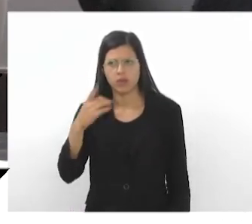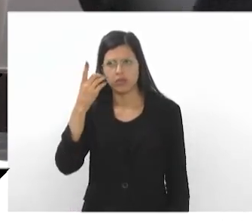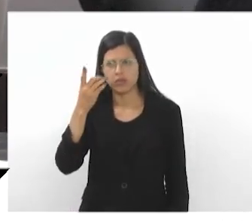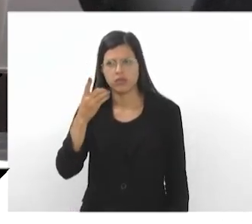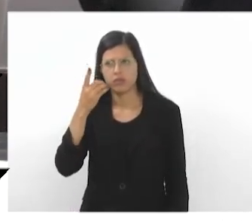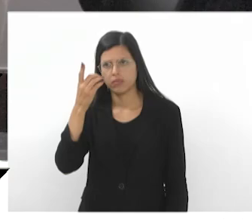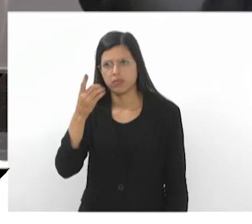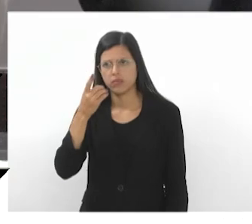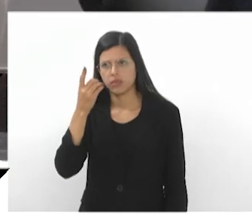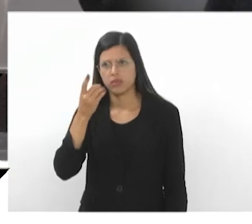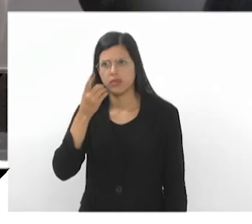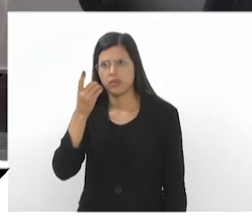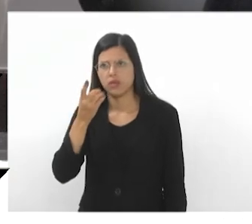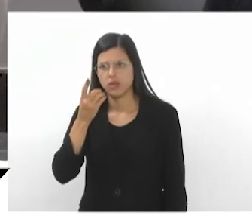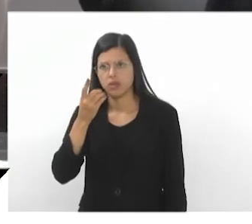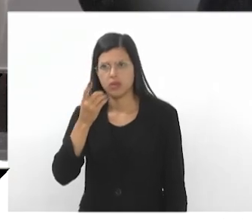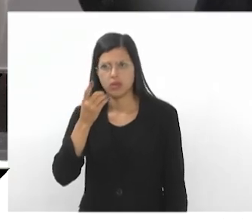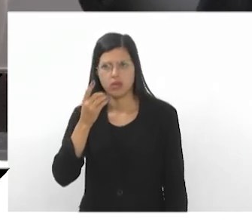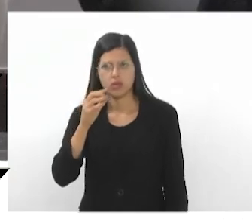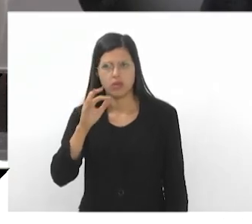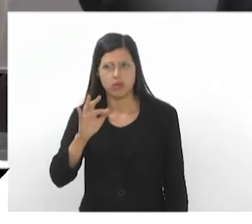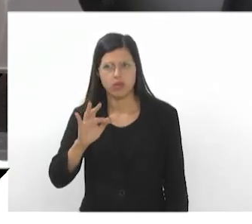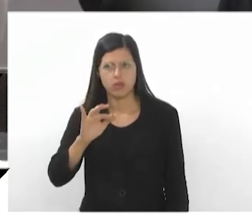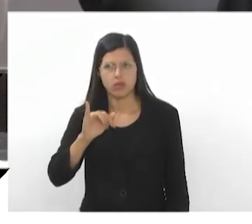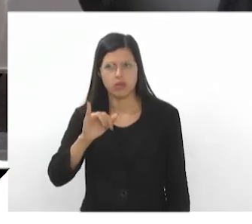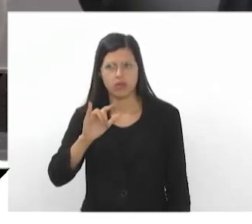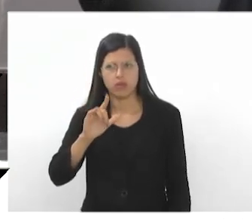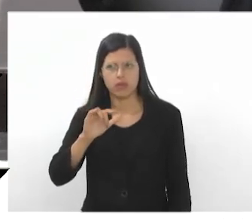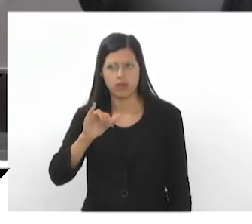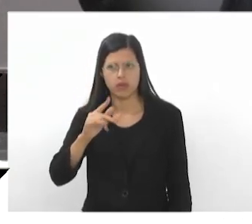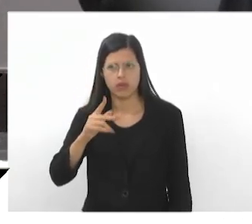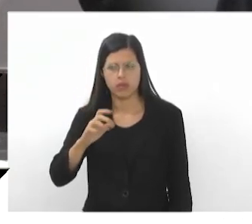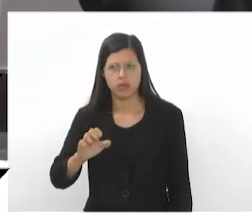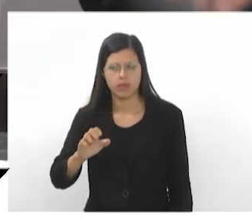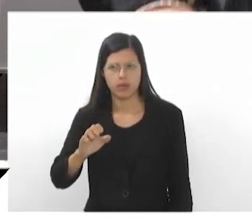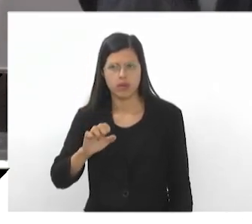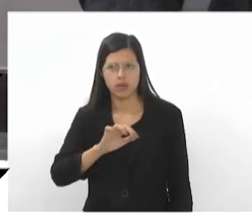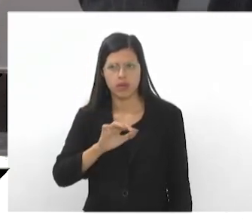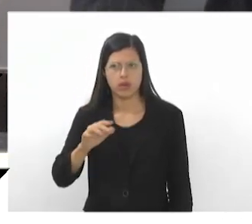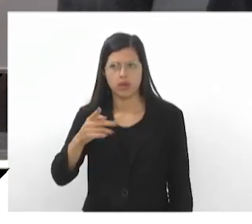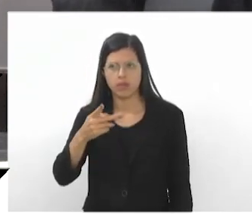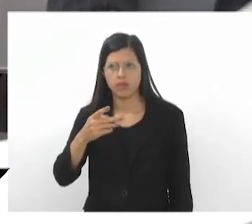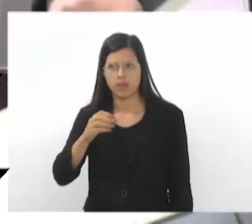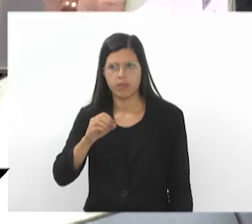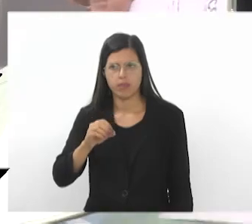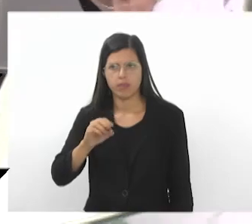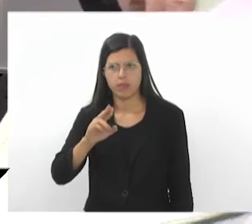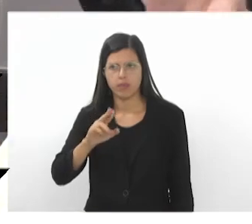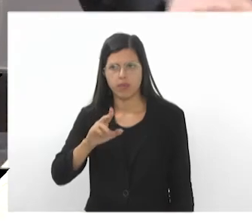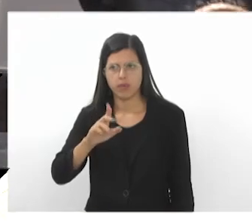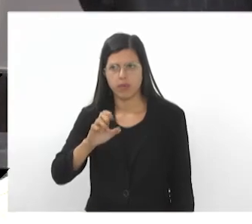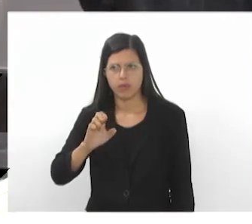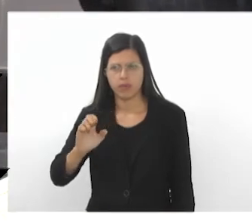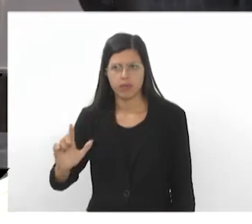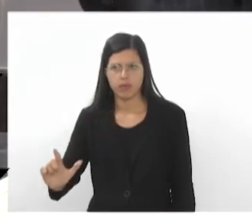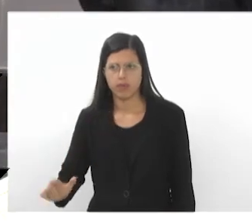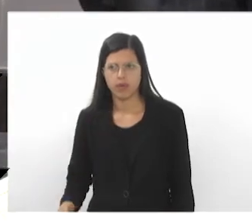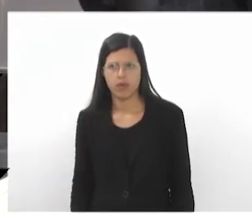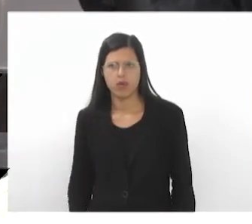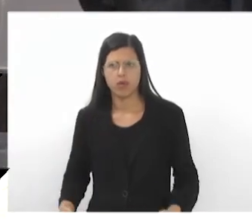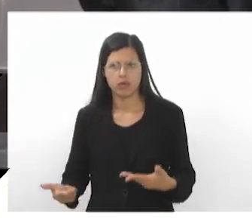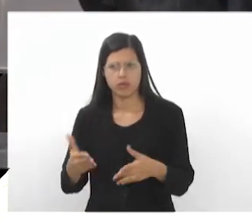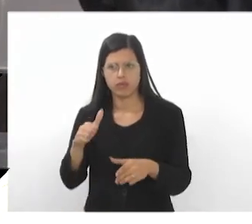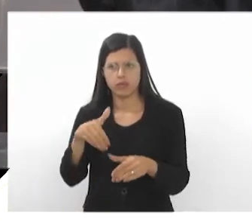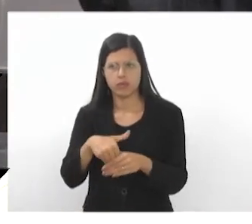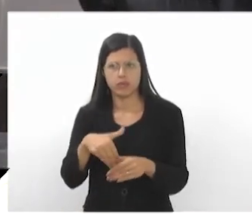deputado Felipe Poubel. E agora, mediante o voto do deputado Fred Pacheco, eu